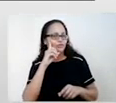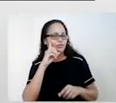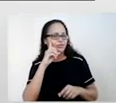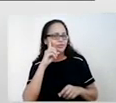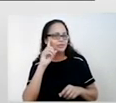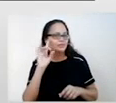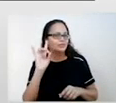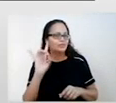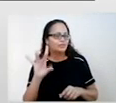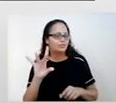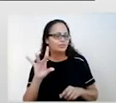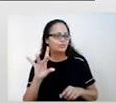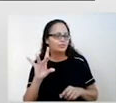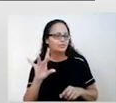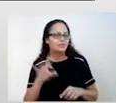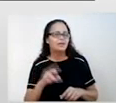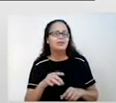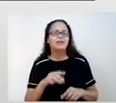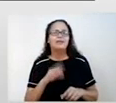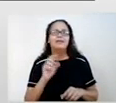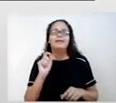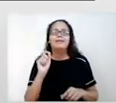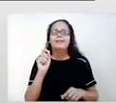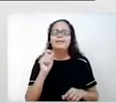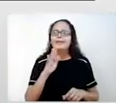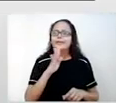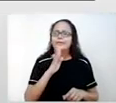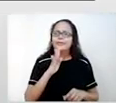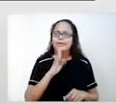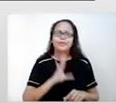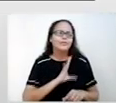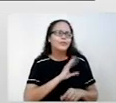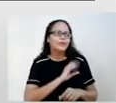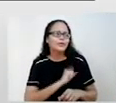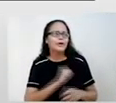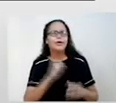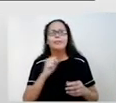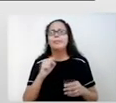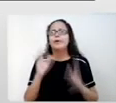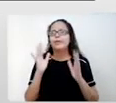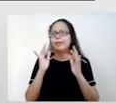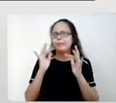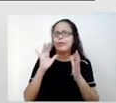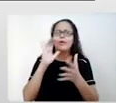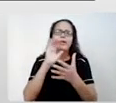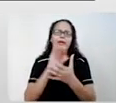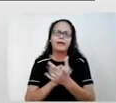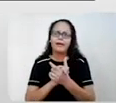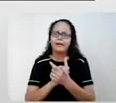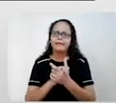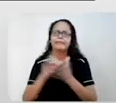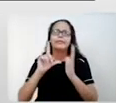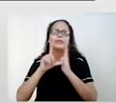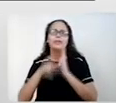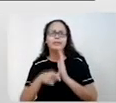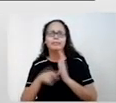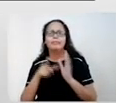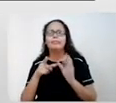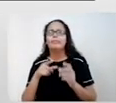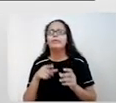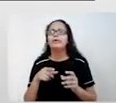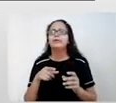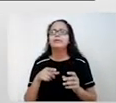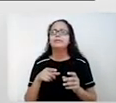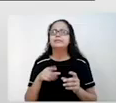outra coisa extraordinária. Quem é que conhece, se apaixona, namora, casa, né? E depois se desencontra em 3